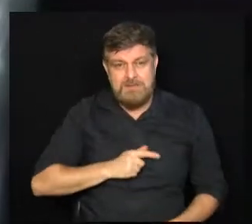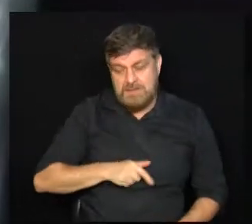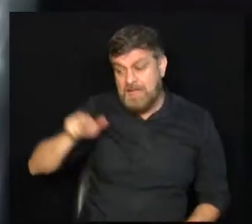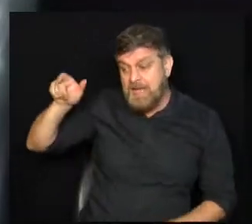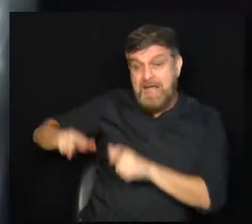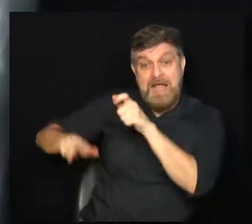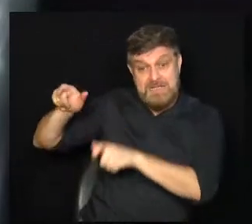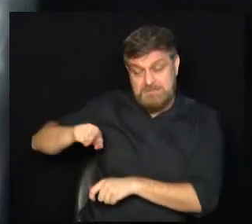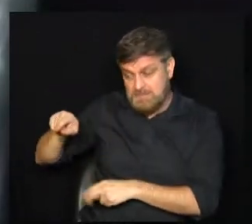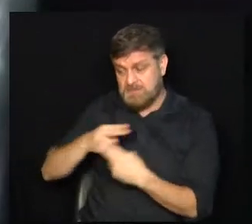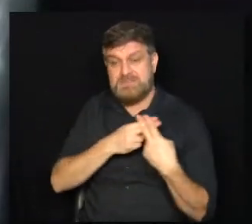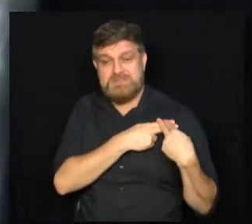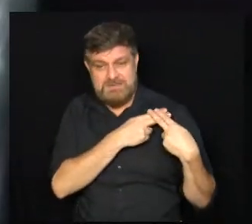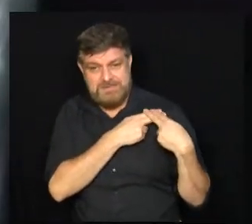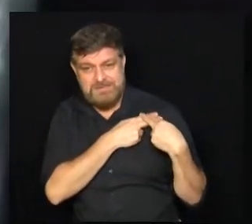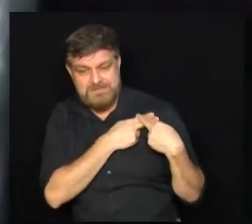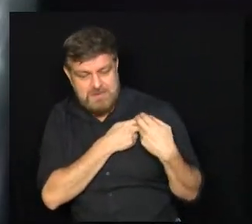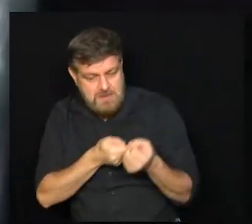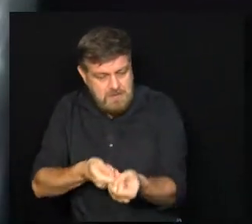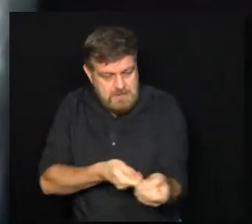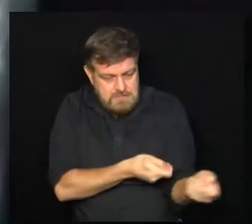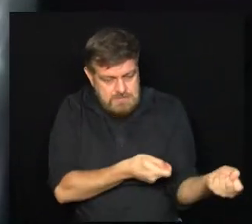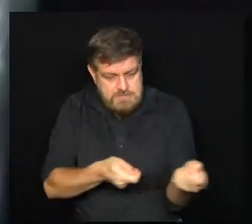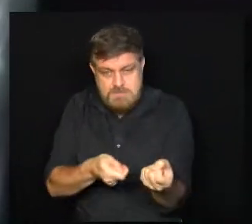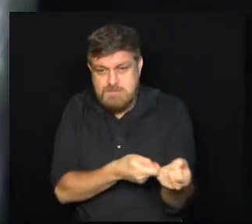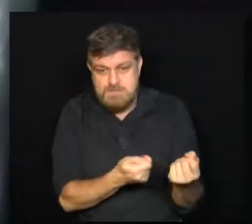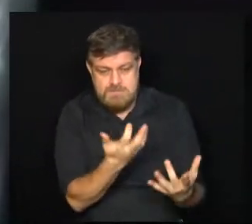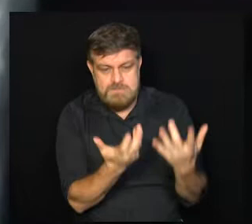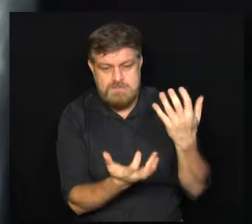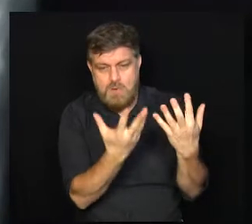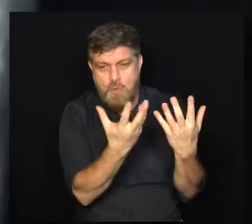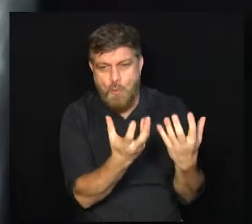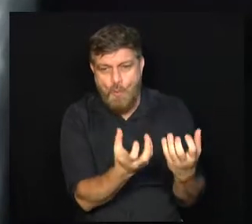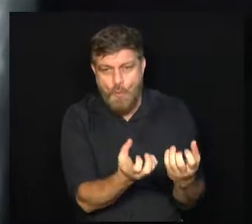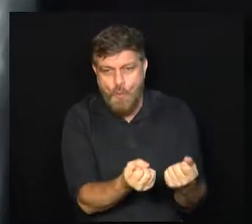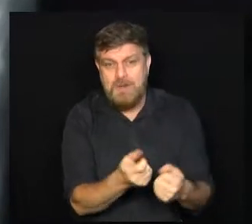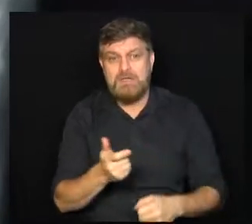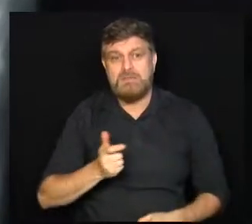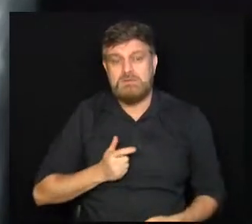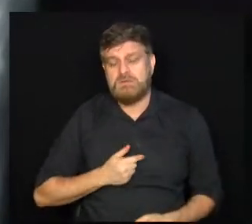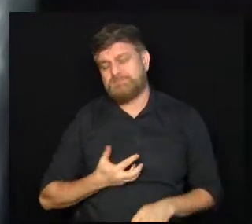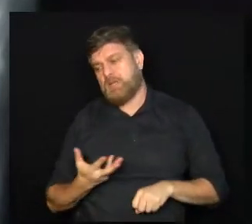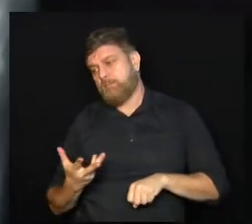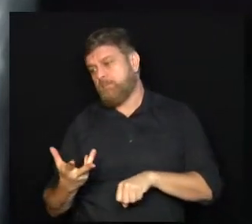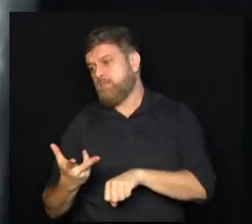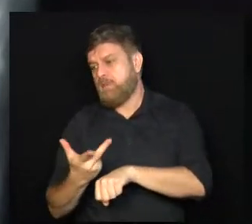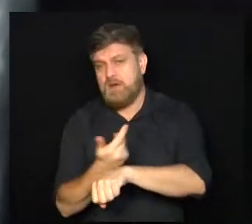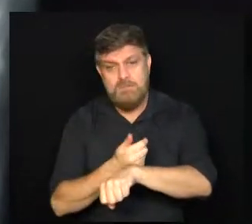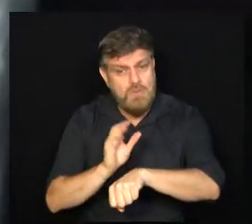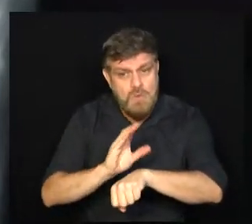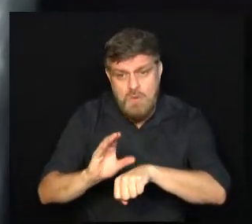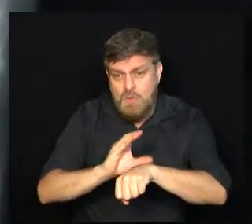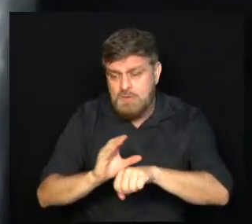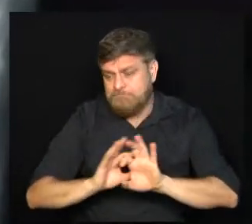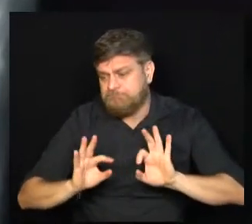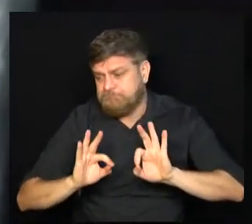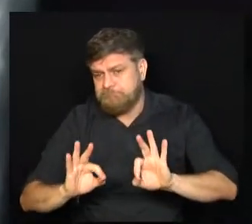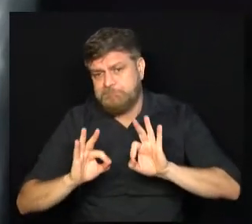para gerenciar esse tipo de crise na cabine de passageiros. Então é uma formação maravilhosa, uma formação muito